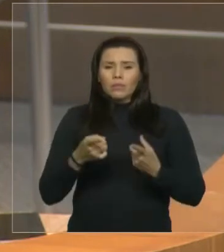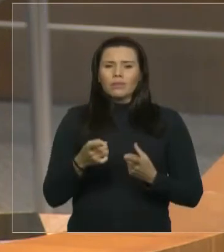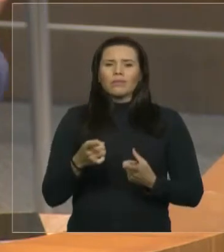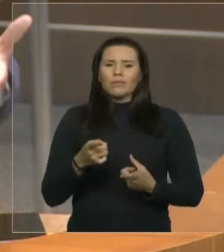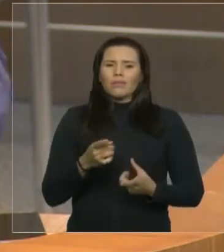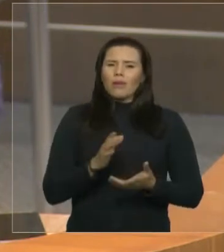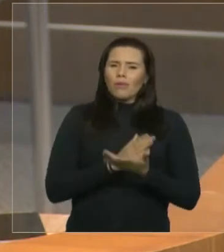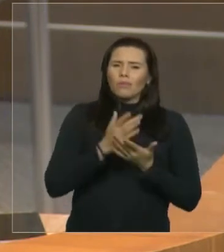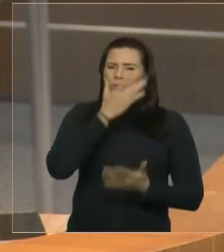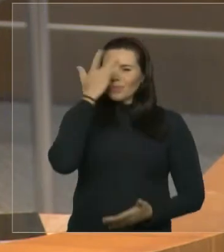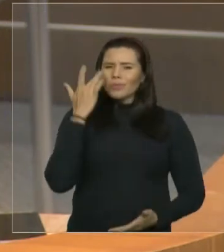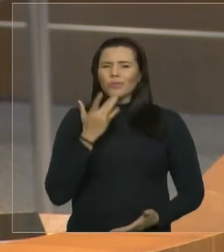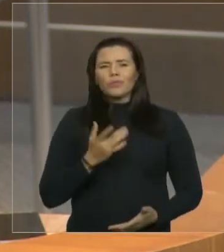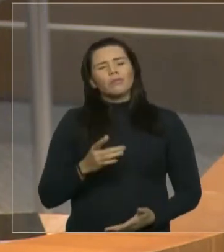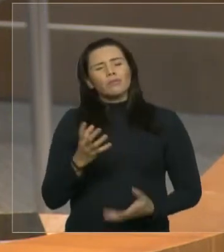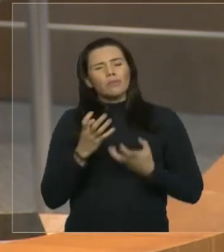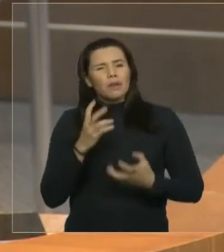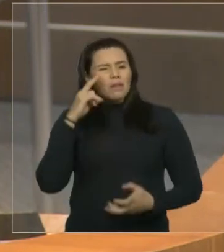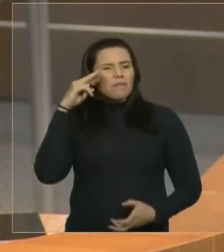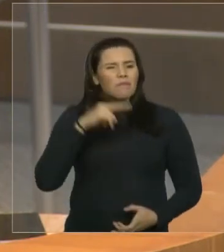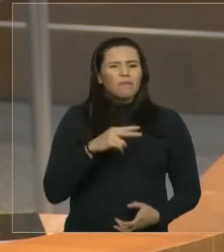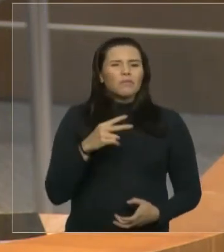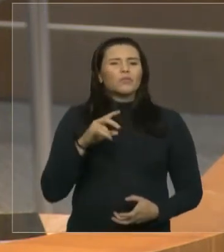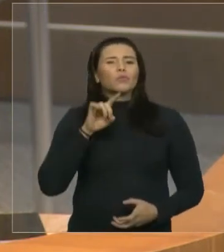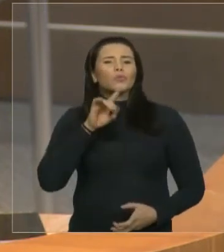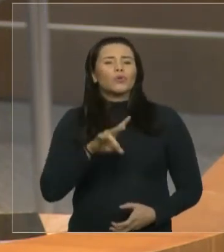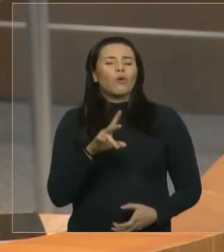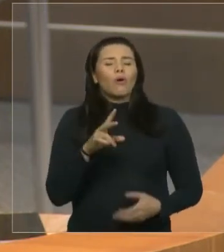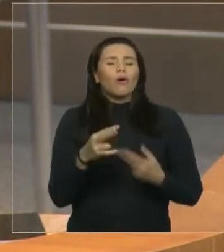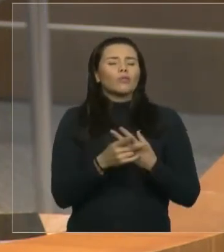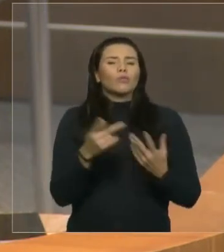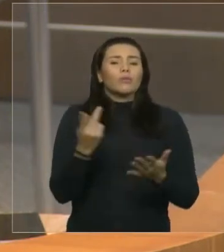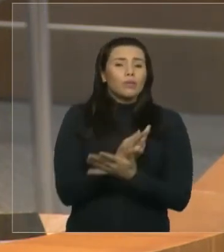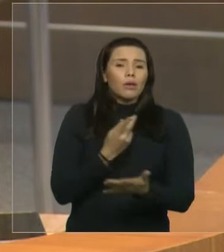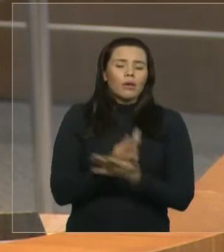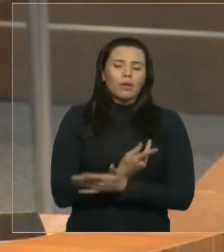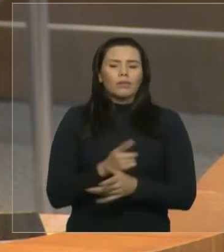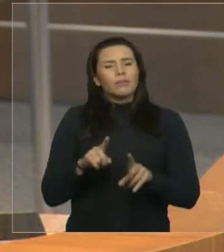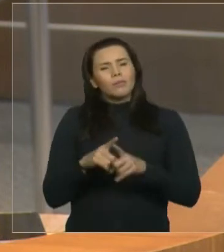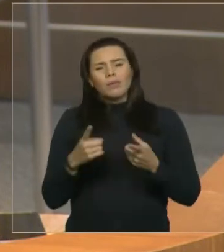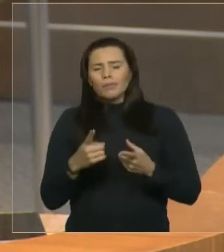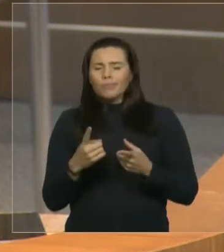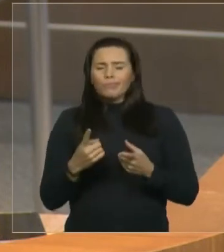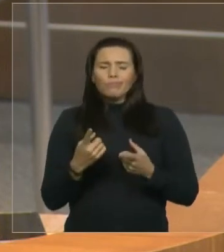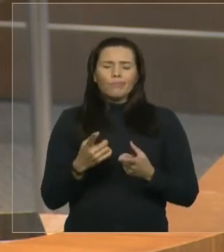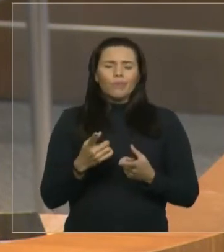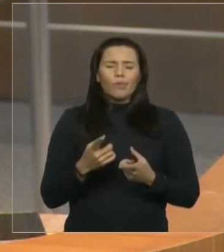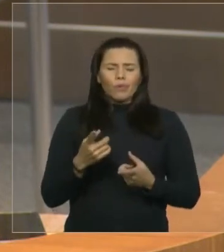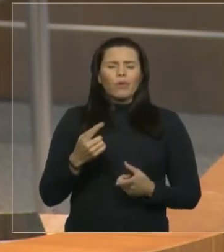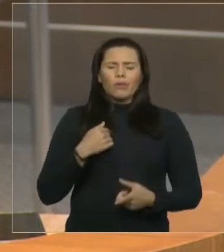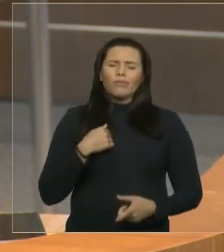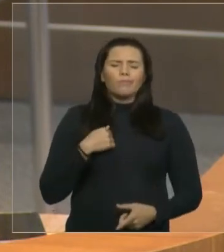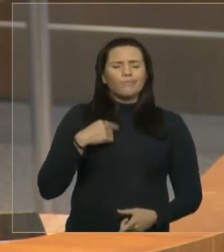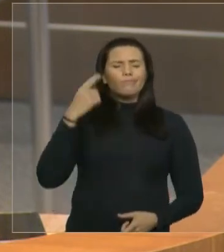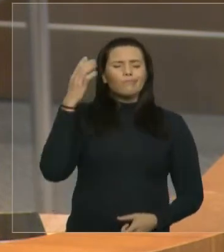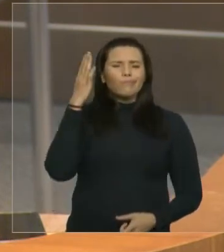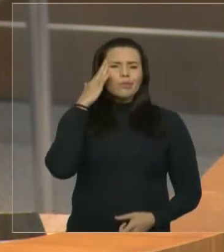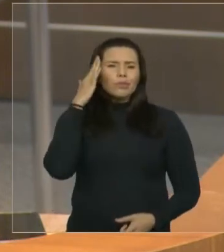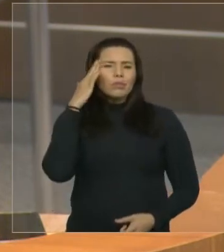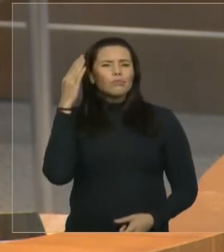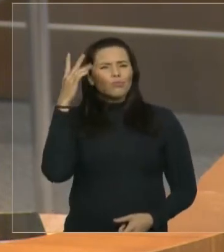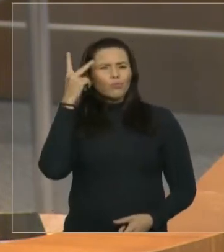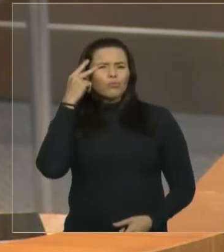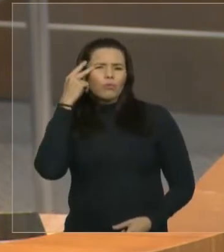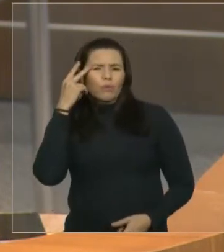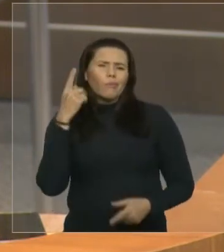mas faz parte da política. Mas o que a gente tem que enaltecer é que, diante de uma situação econômica